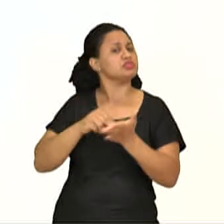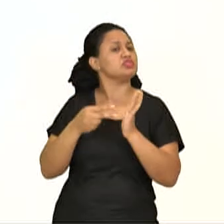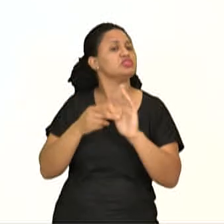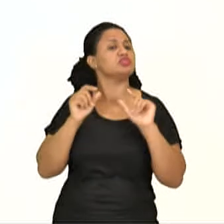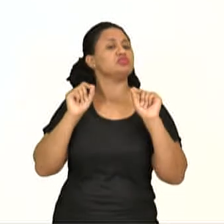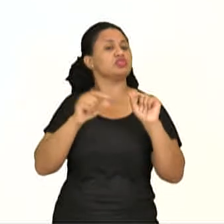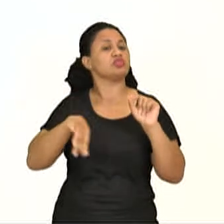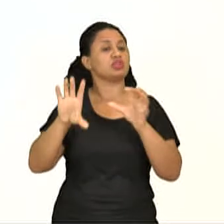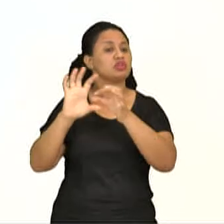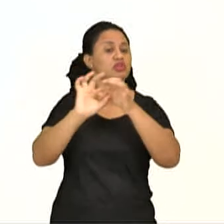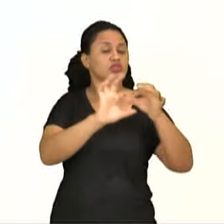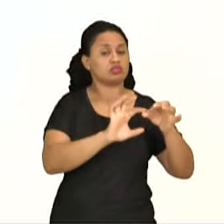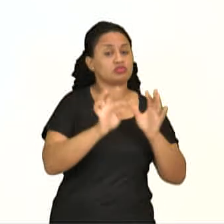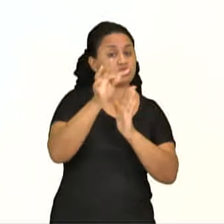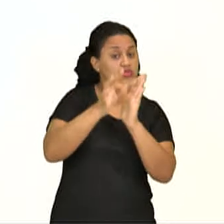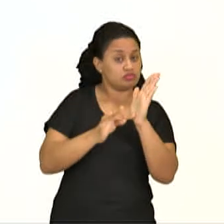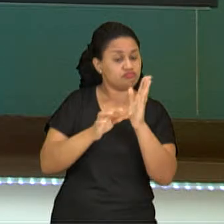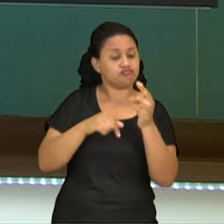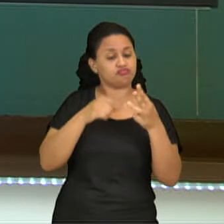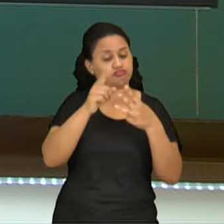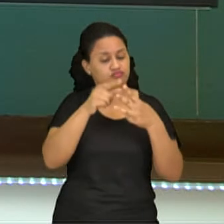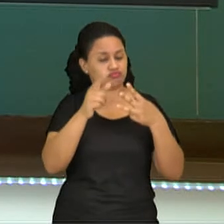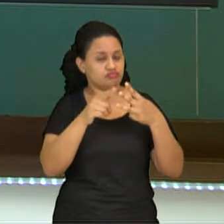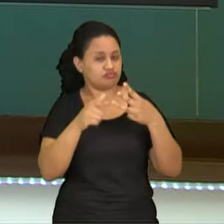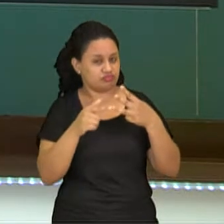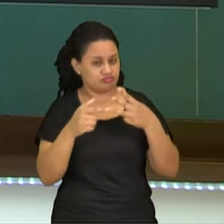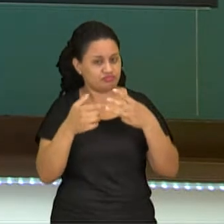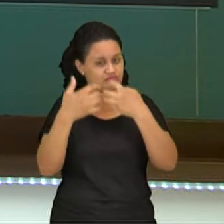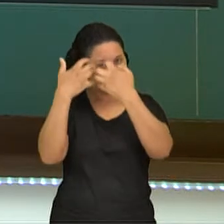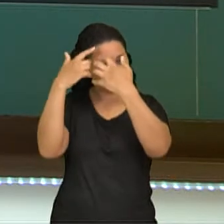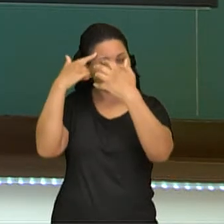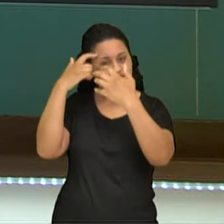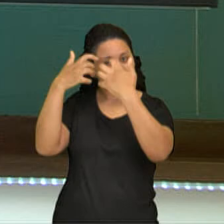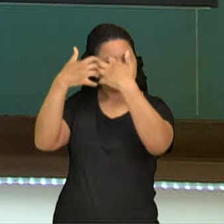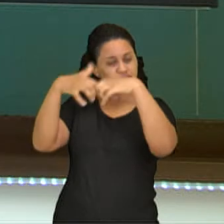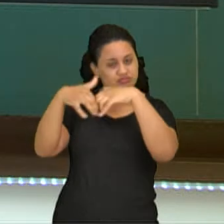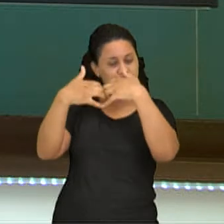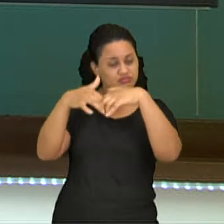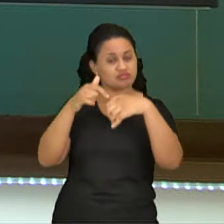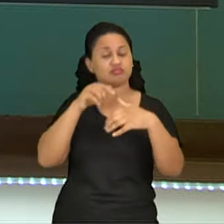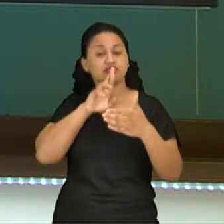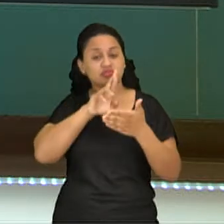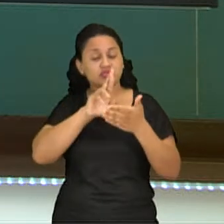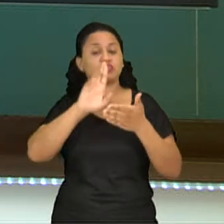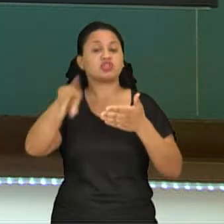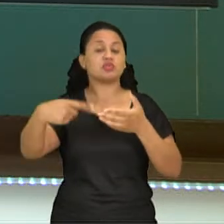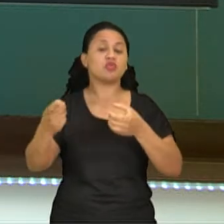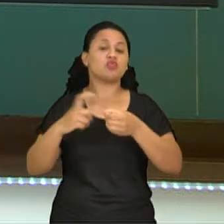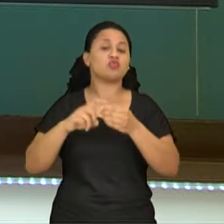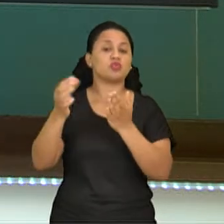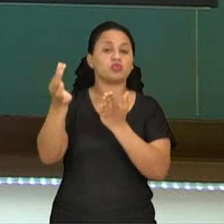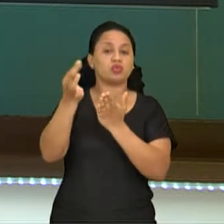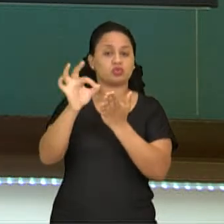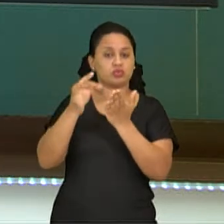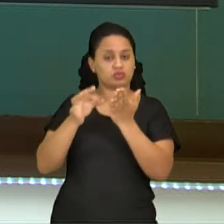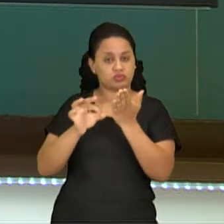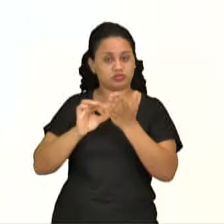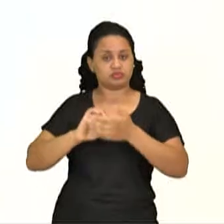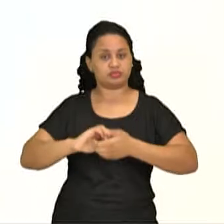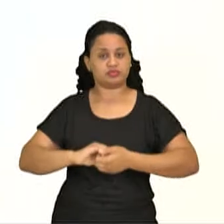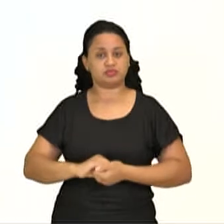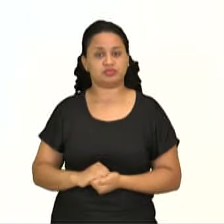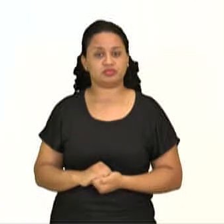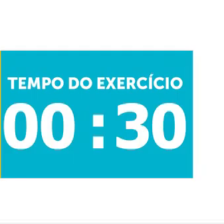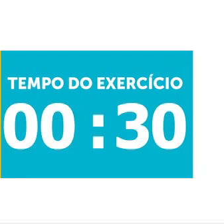no contexto do texto? Vamos refletir um pouquinho nesse contexto e eu volto já já comentando essas questões com você.